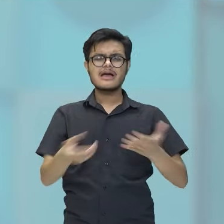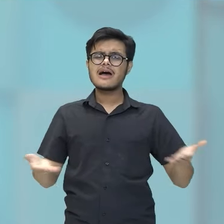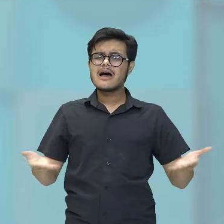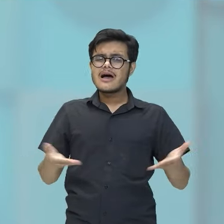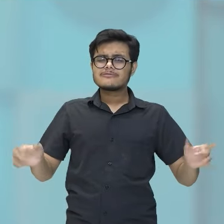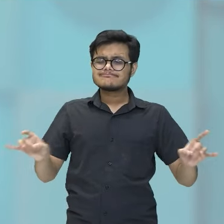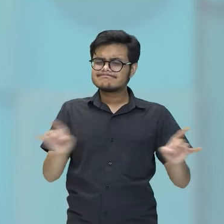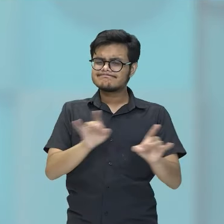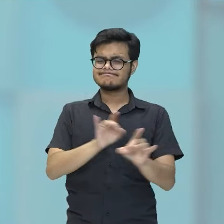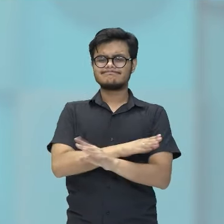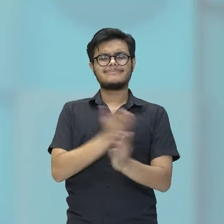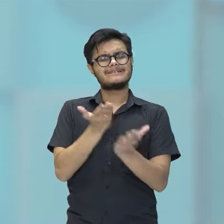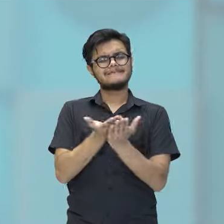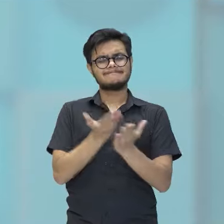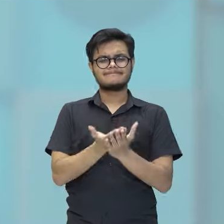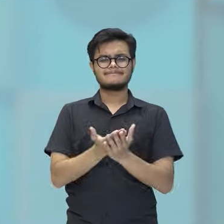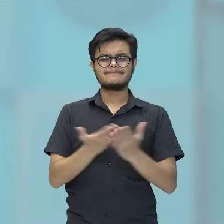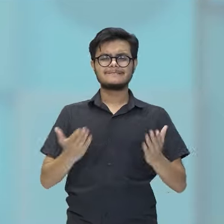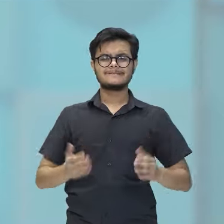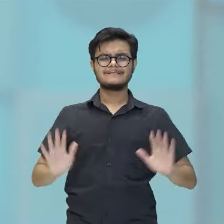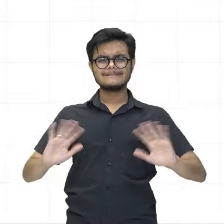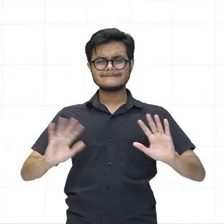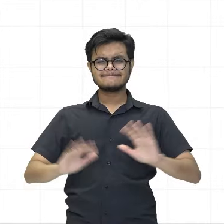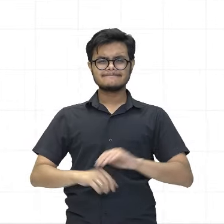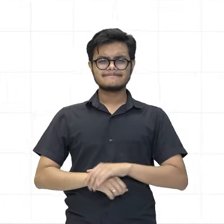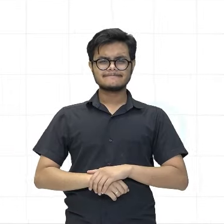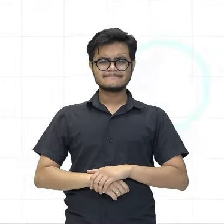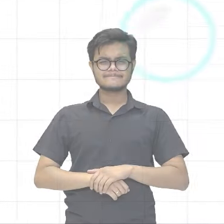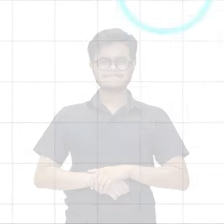encerrando esta aula por